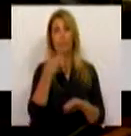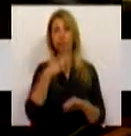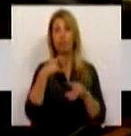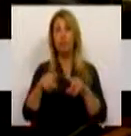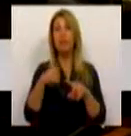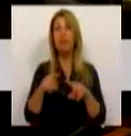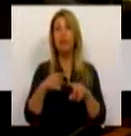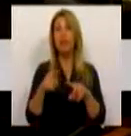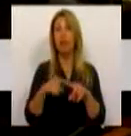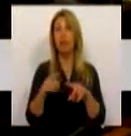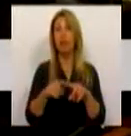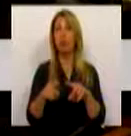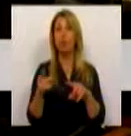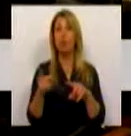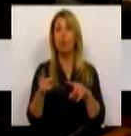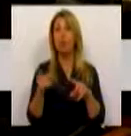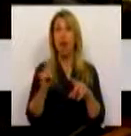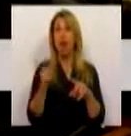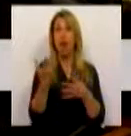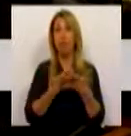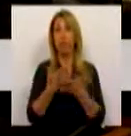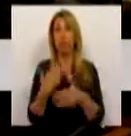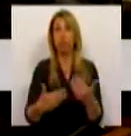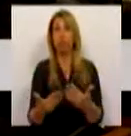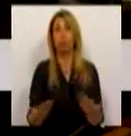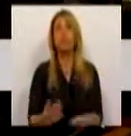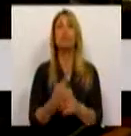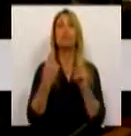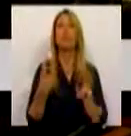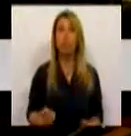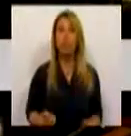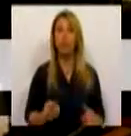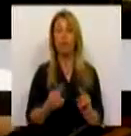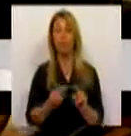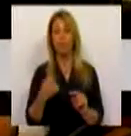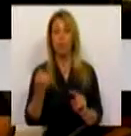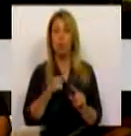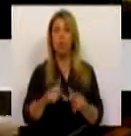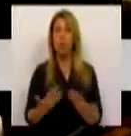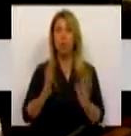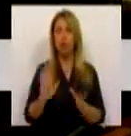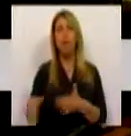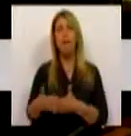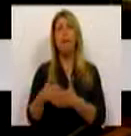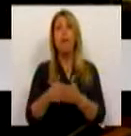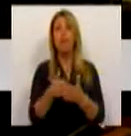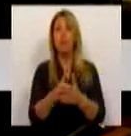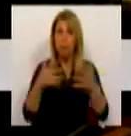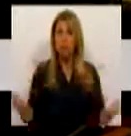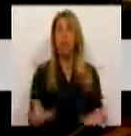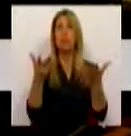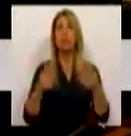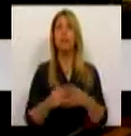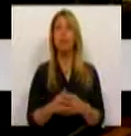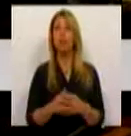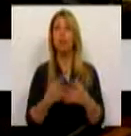aos créditos não produtivos, e esse é um elemento muito importante, porque nós hoje, tendo feito o processo de desalavancagem, tendo hoje um processo